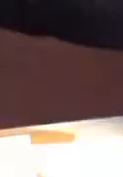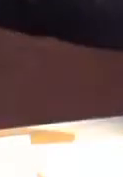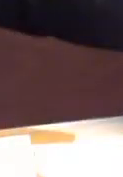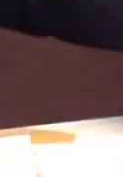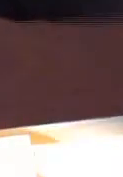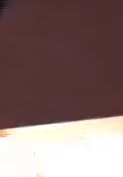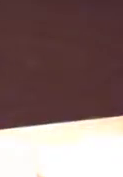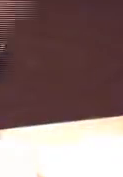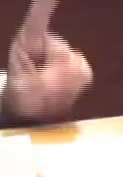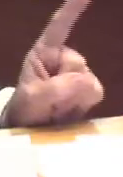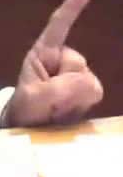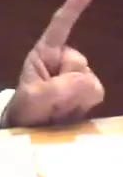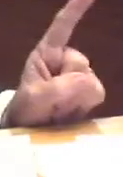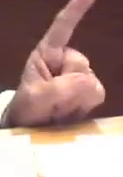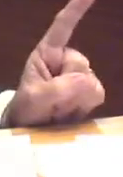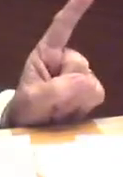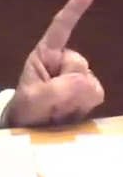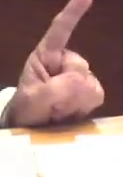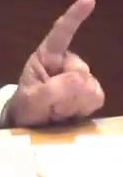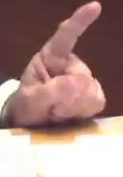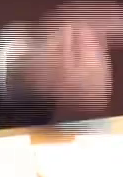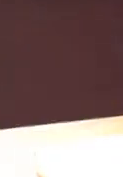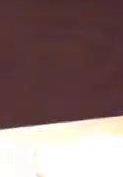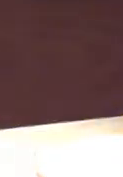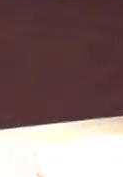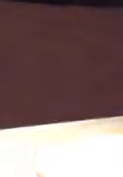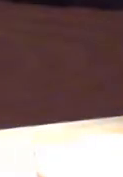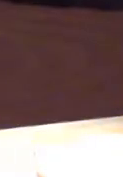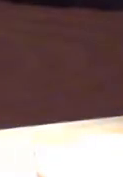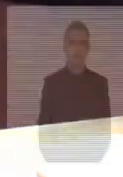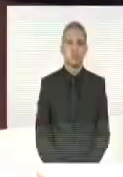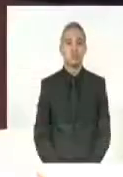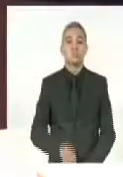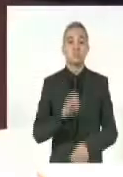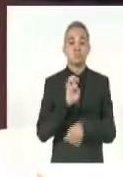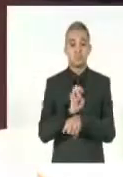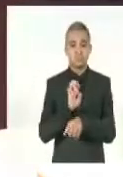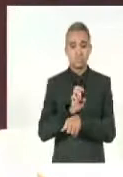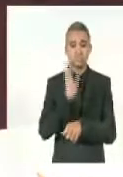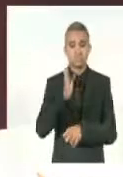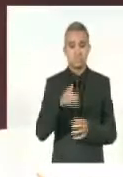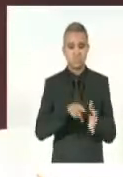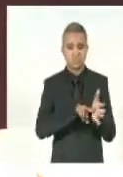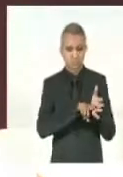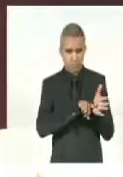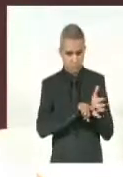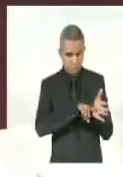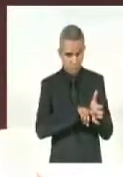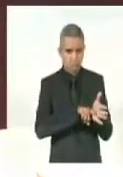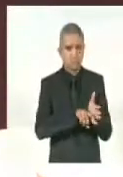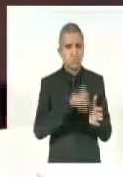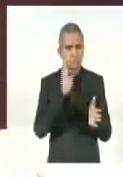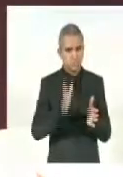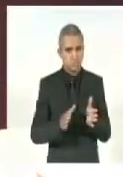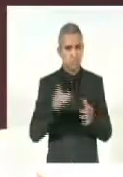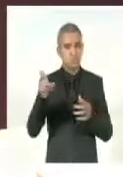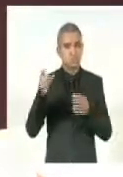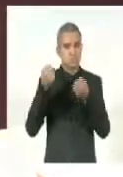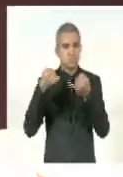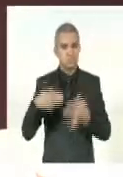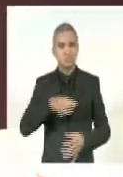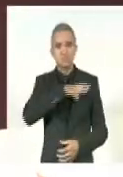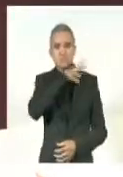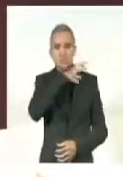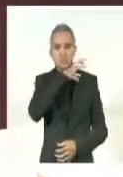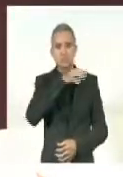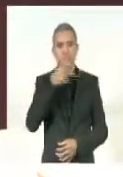corrupção, só com uma simples denúncia. E o Estado está apurando. Quando o senhor fala em alumar que o governo não